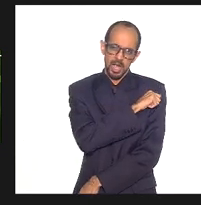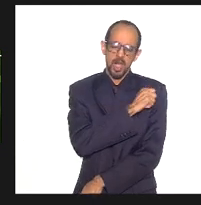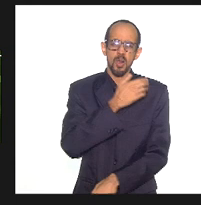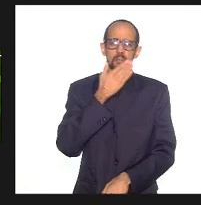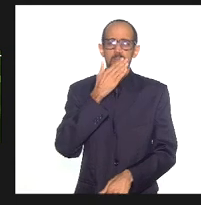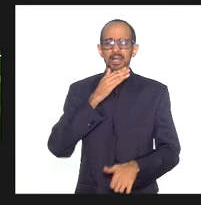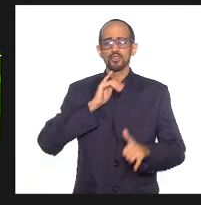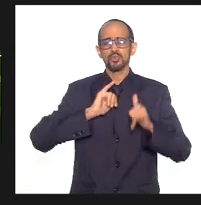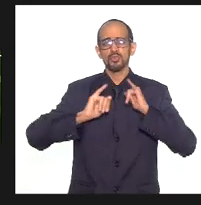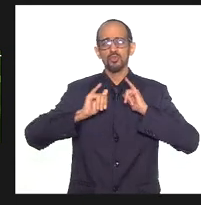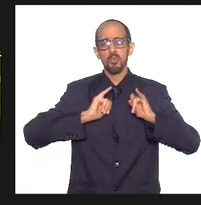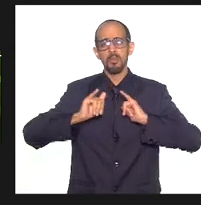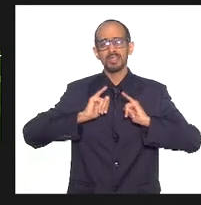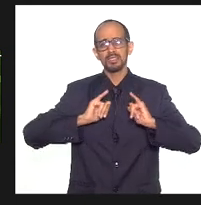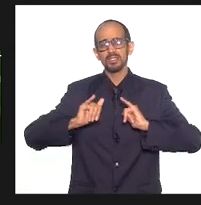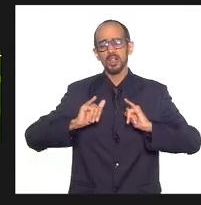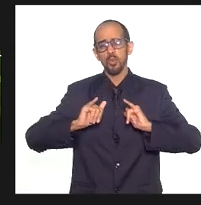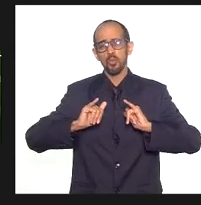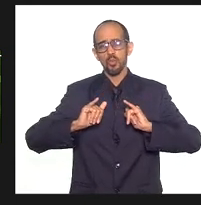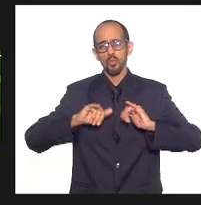uma informação